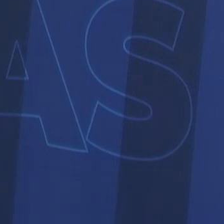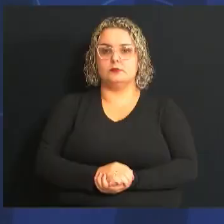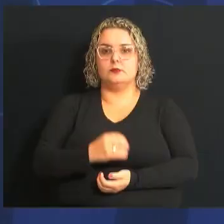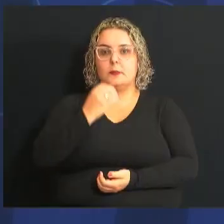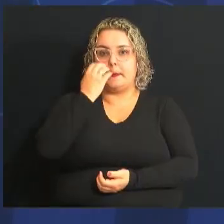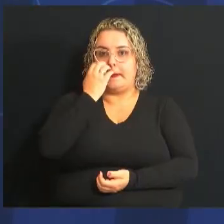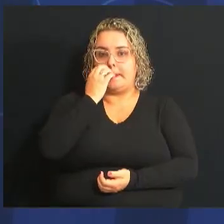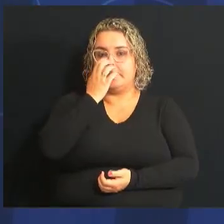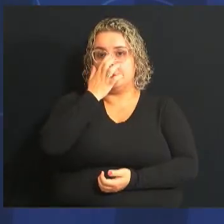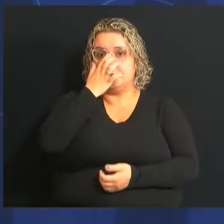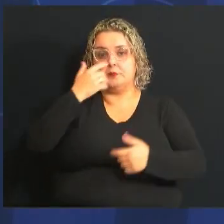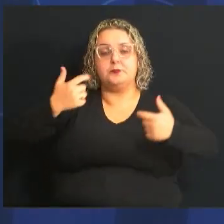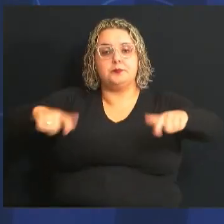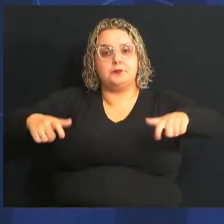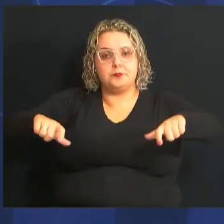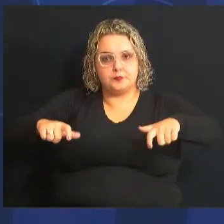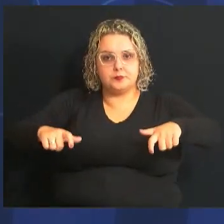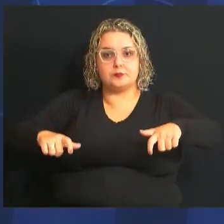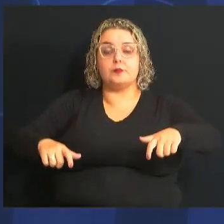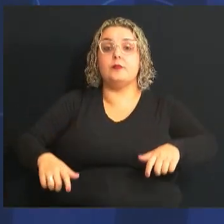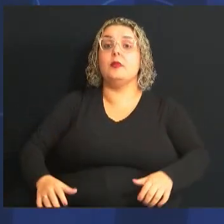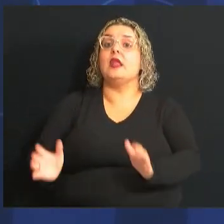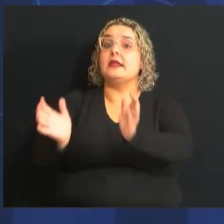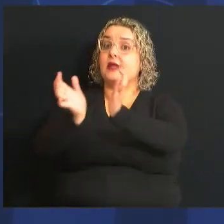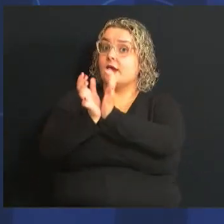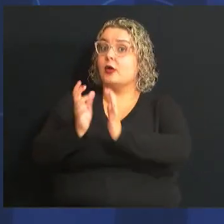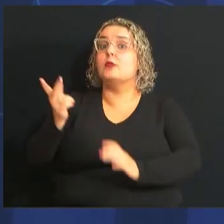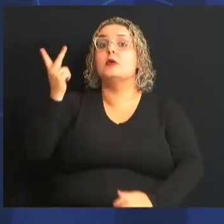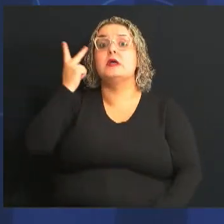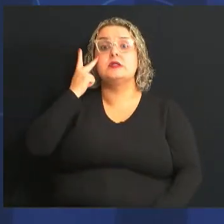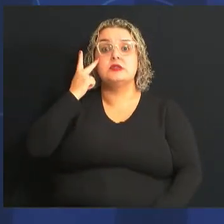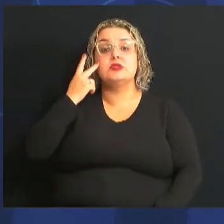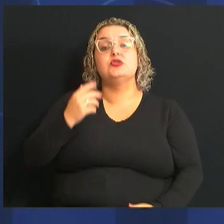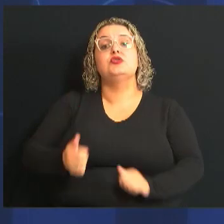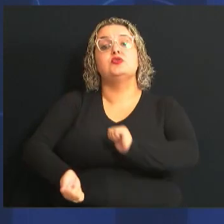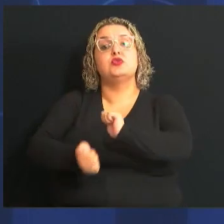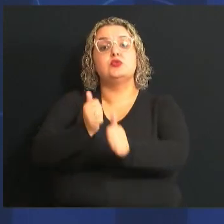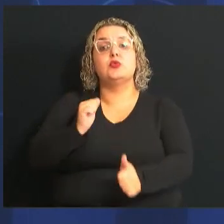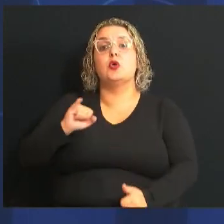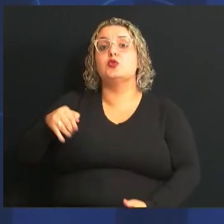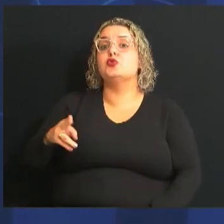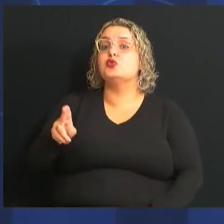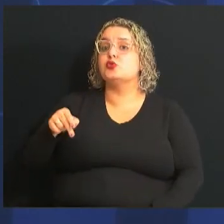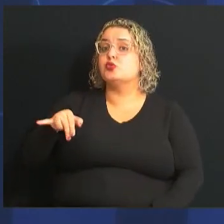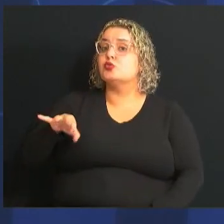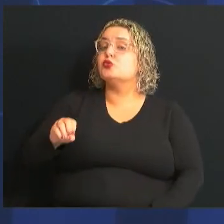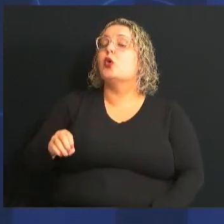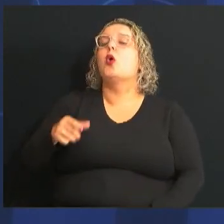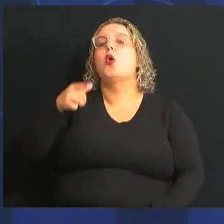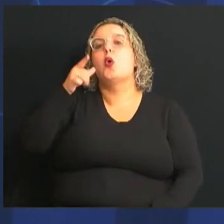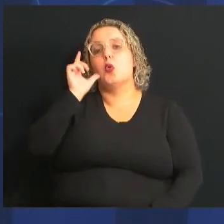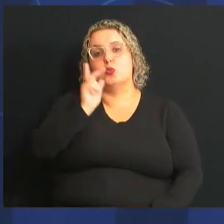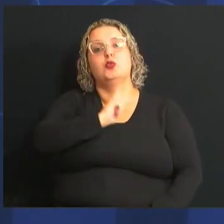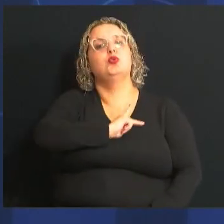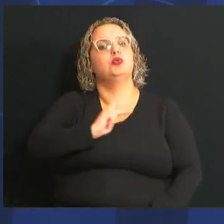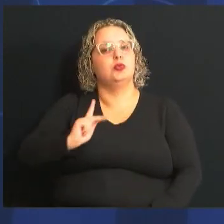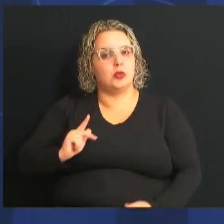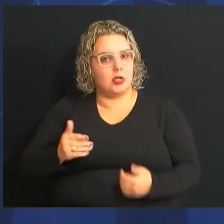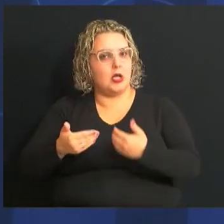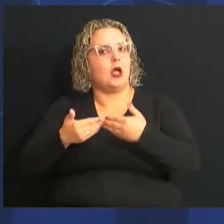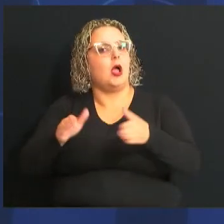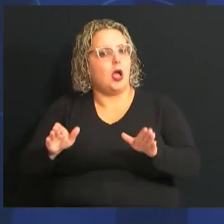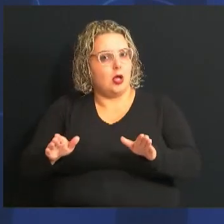Hora de balançar as redes da Copa São Paulo de Futebol Júnior, porque ontem a Ponte Preta estreou diante